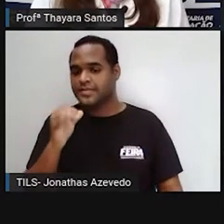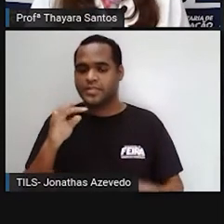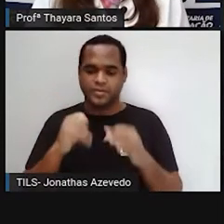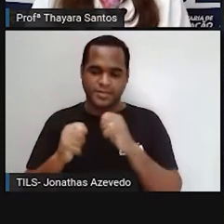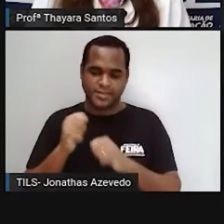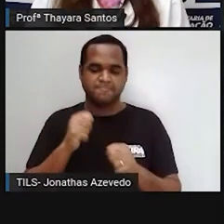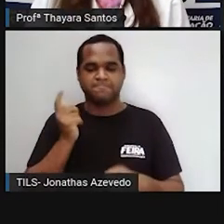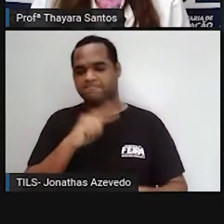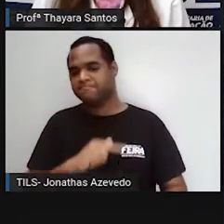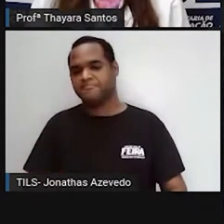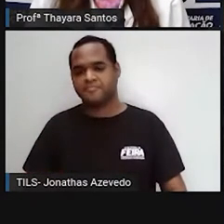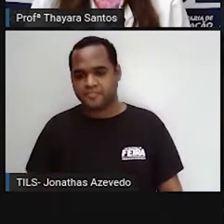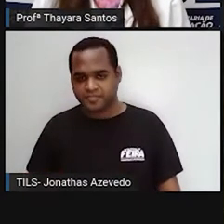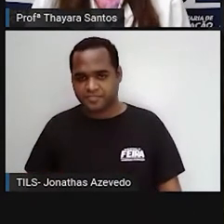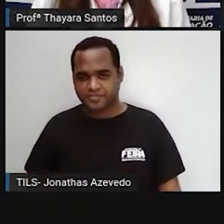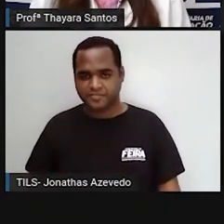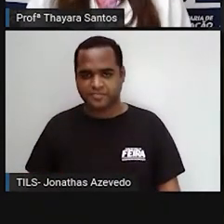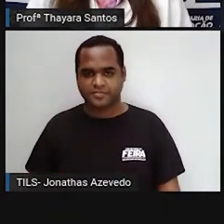energia.